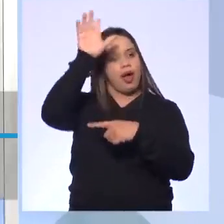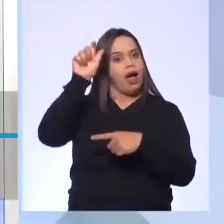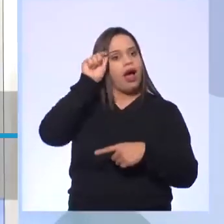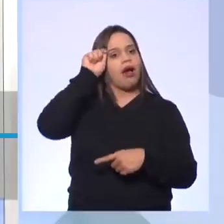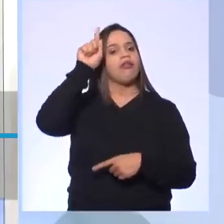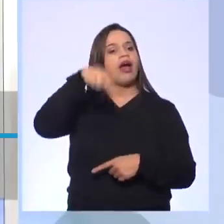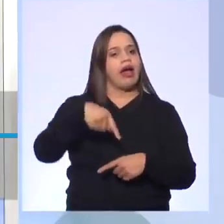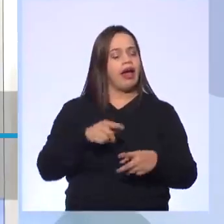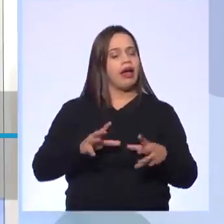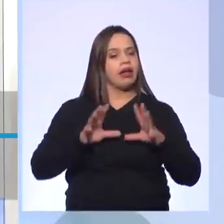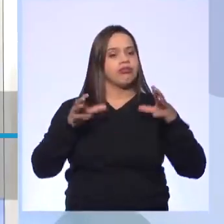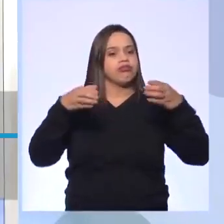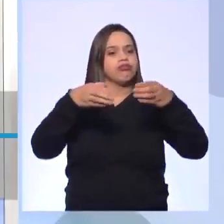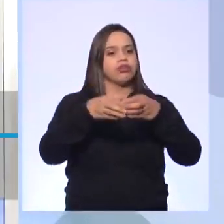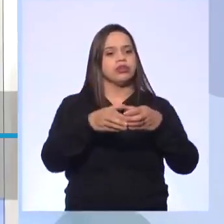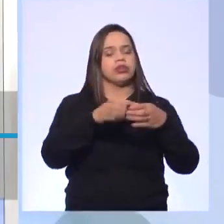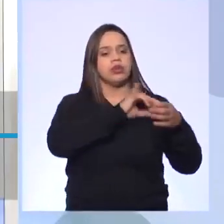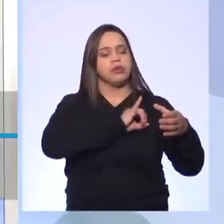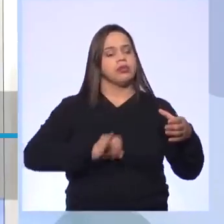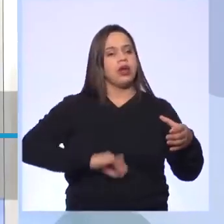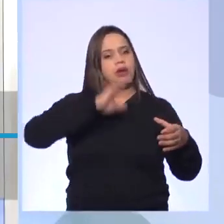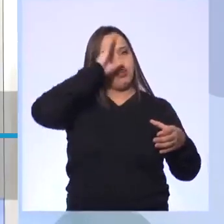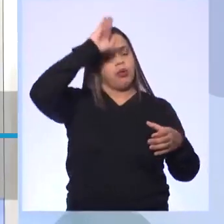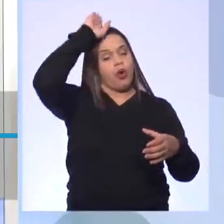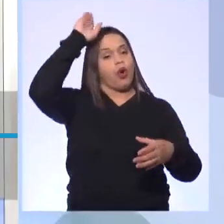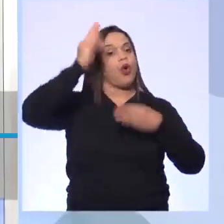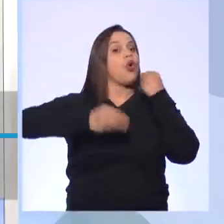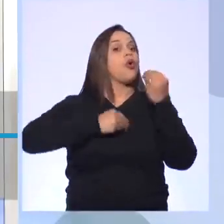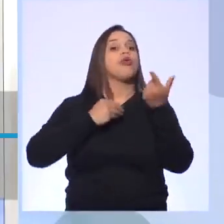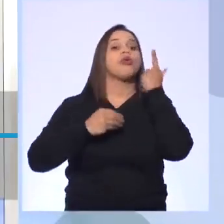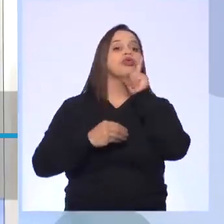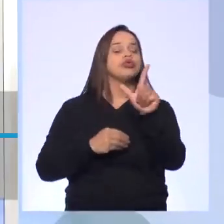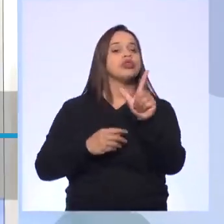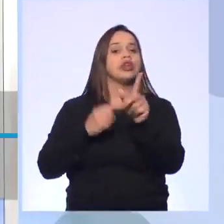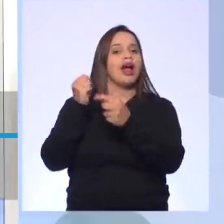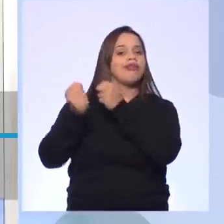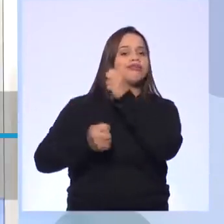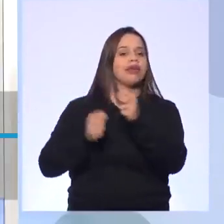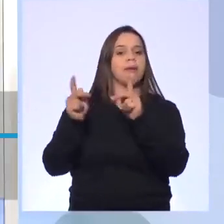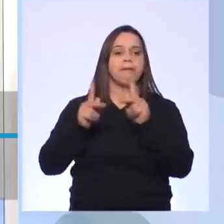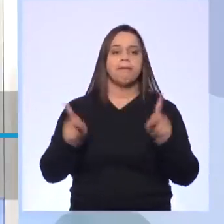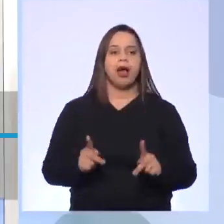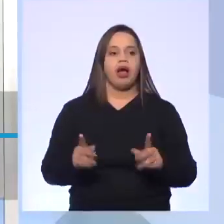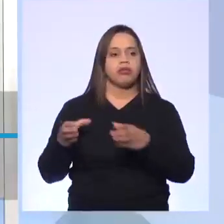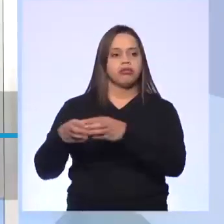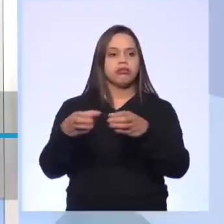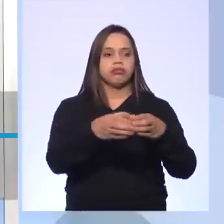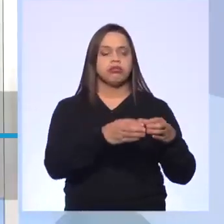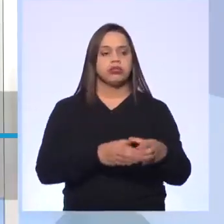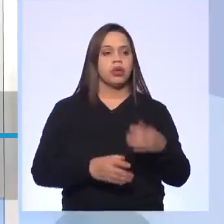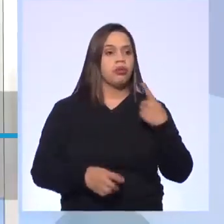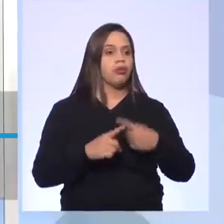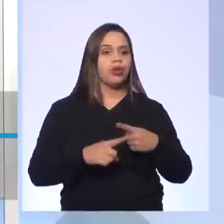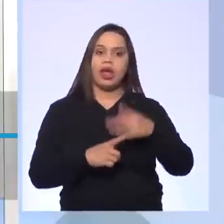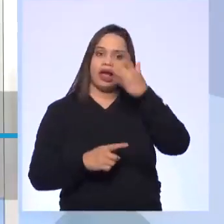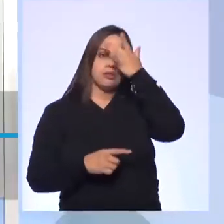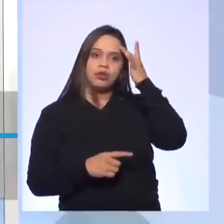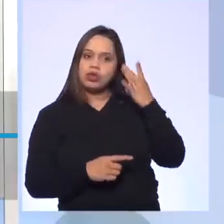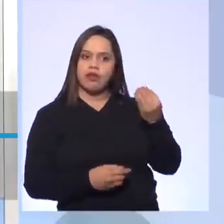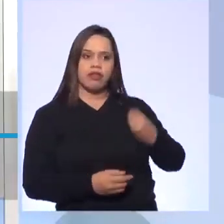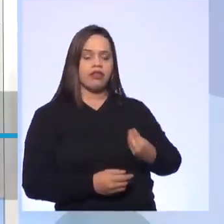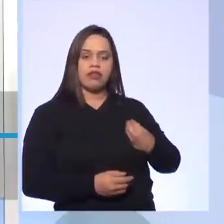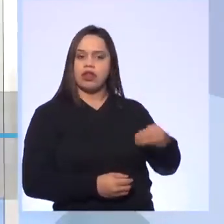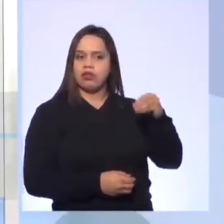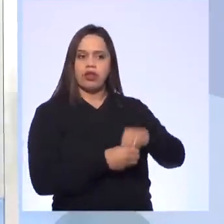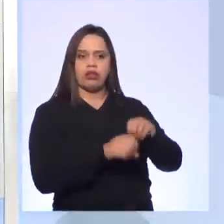que ele consegue manter a paz em todos esses lugares? Afinal de contas, as pessoas que estavam naquele sistema não estavam nada satisfeitas.